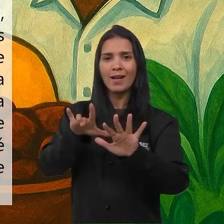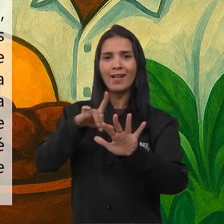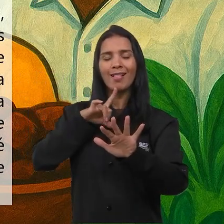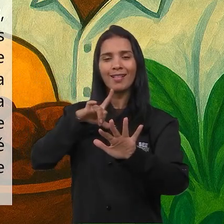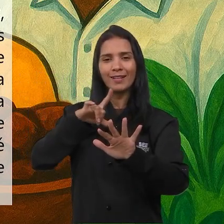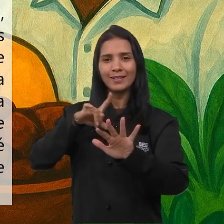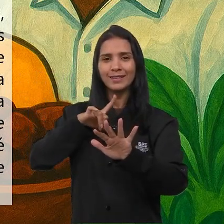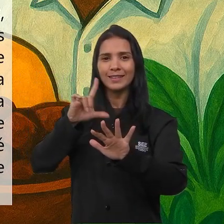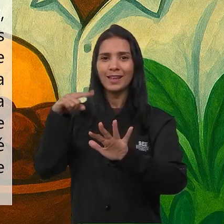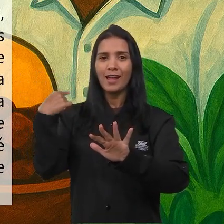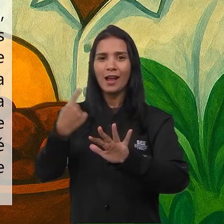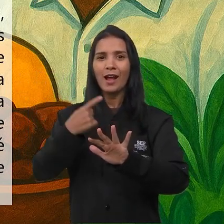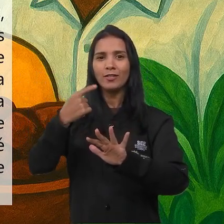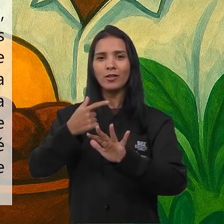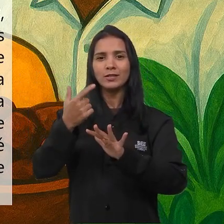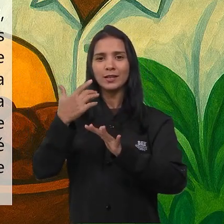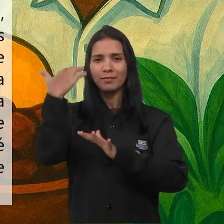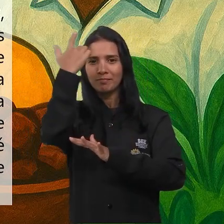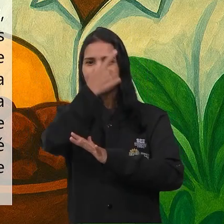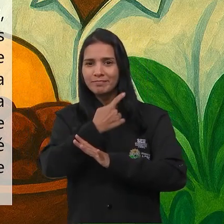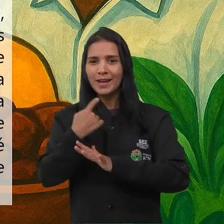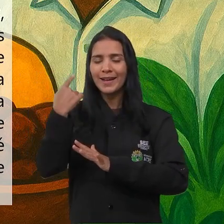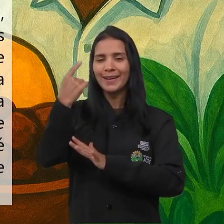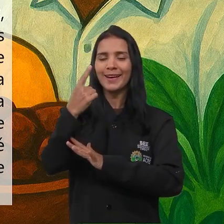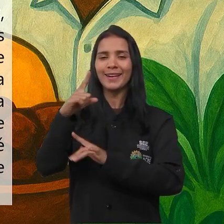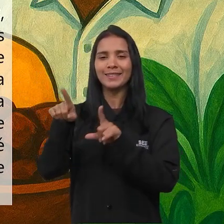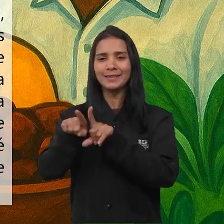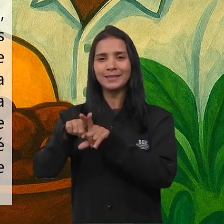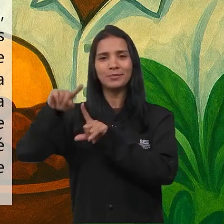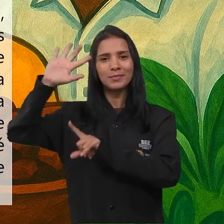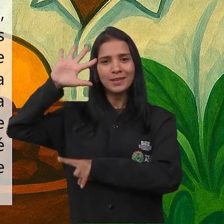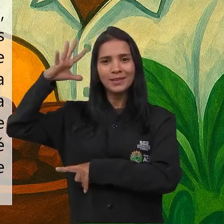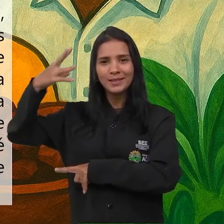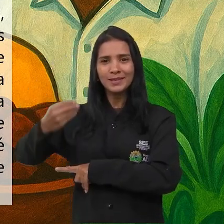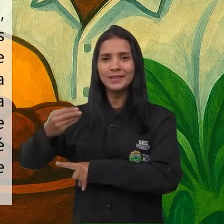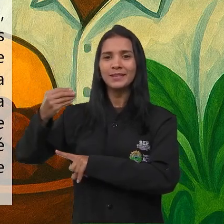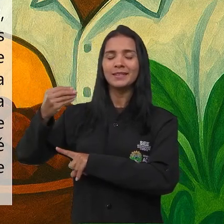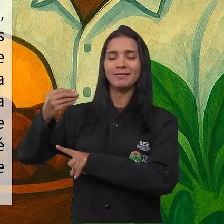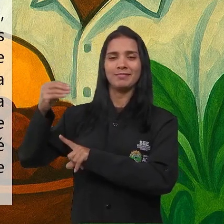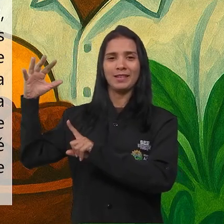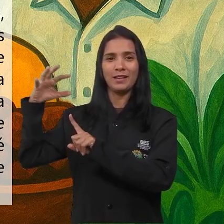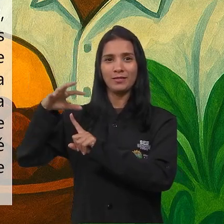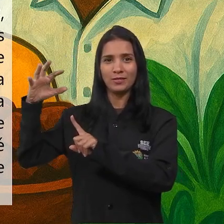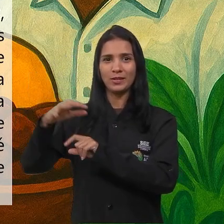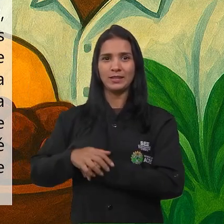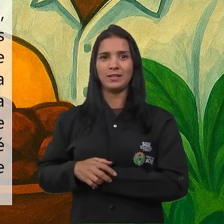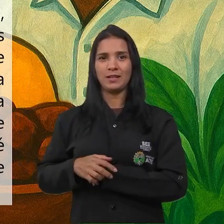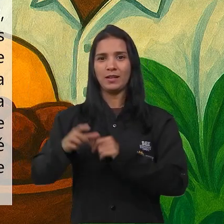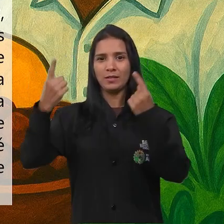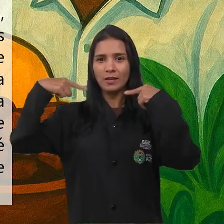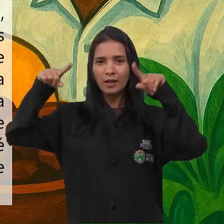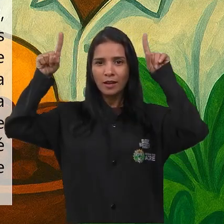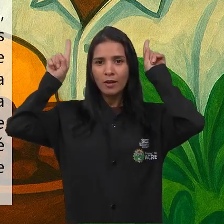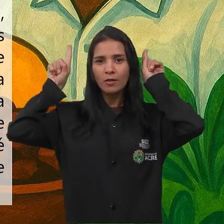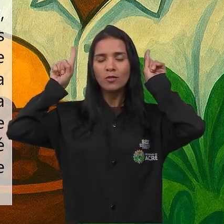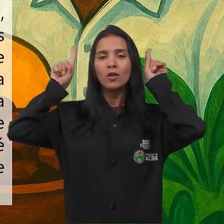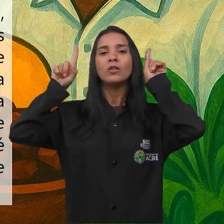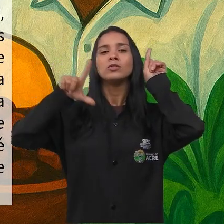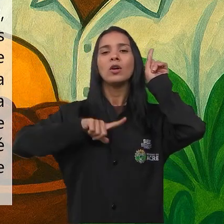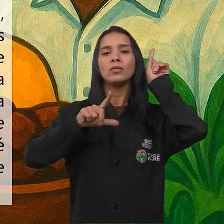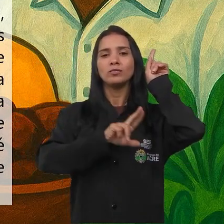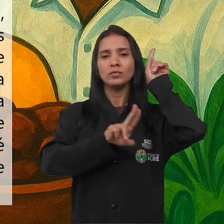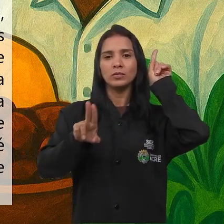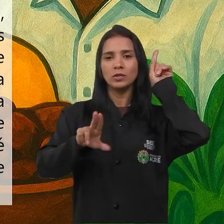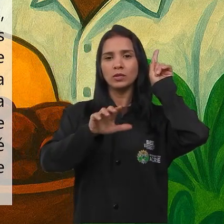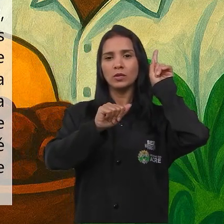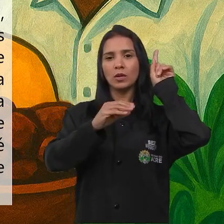influência da cultura africana. Então, aqui nós temos no fundo o nome Acre e essa imagem vai representar